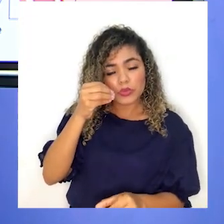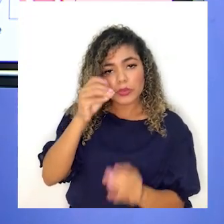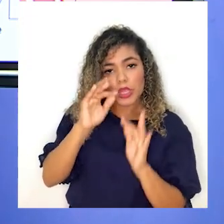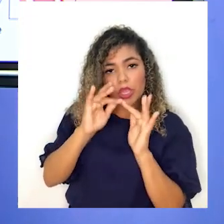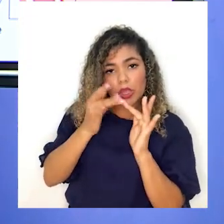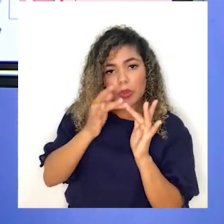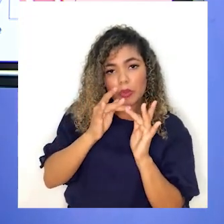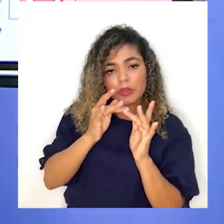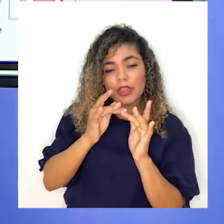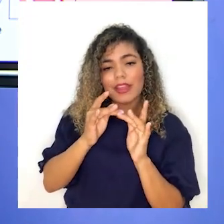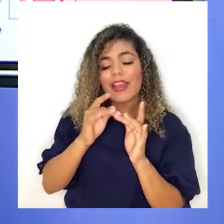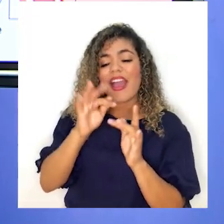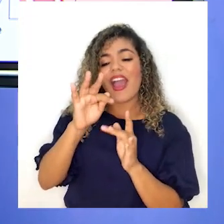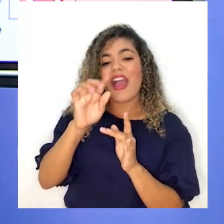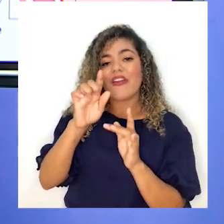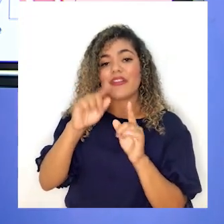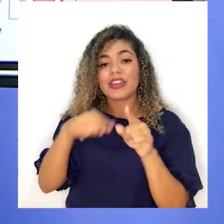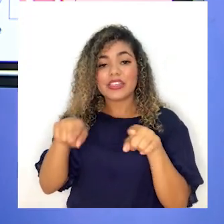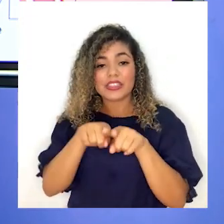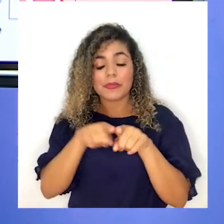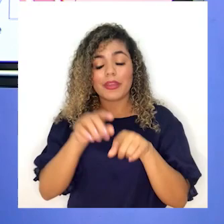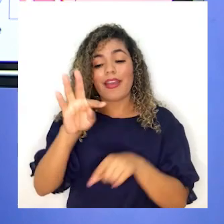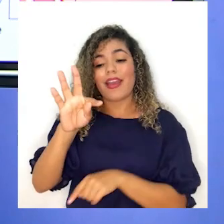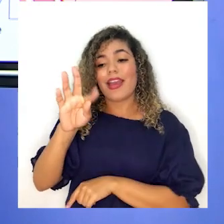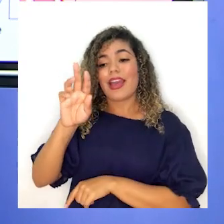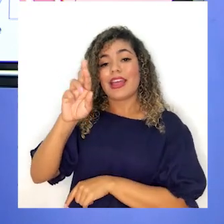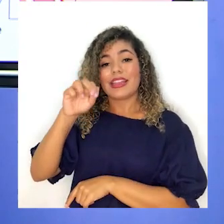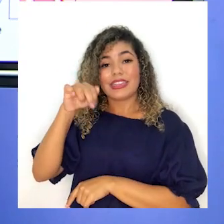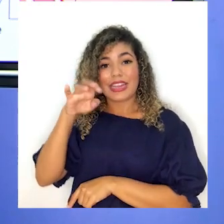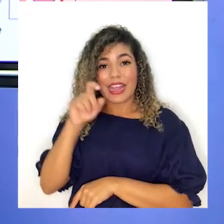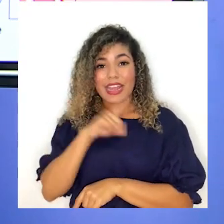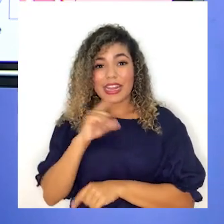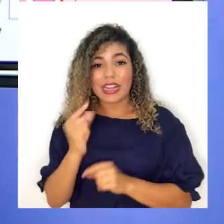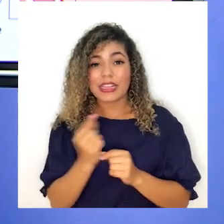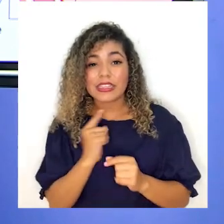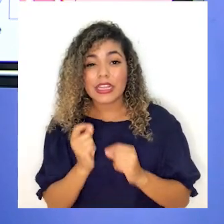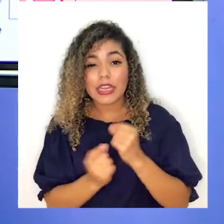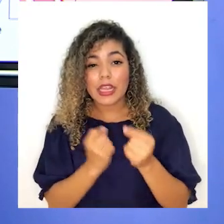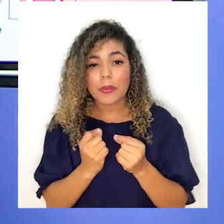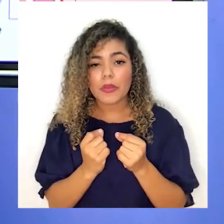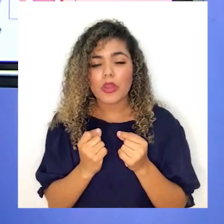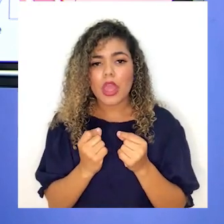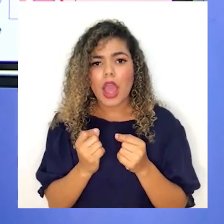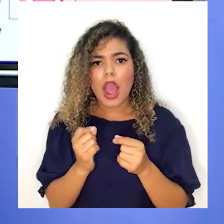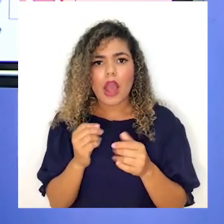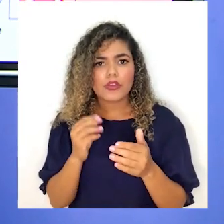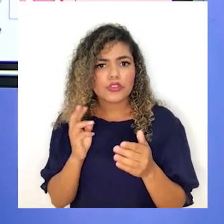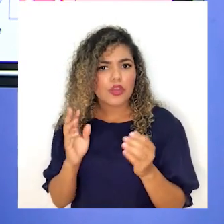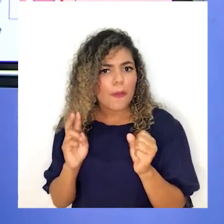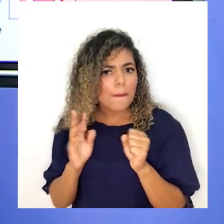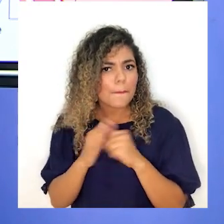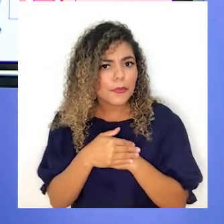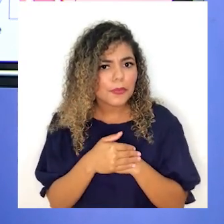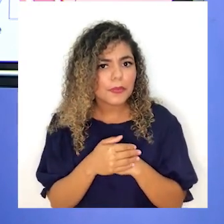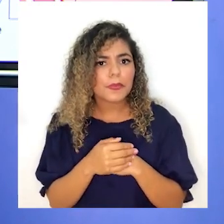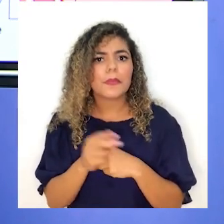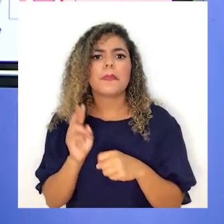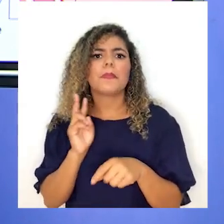traqueia. Nela nós vamos ter um mecanismo de defesa para que o alimento não